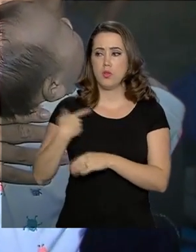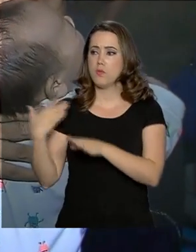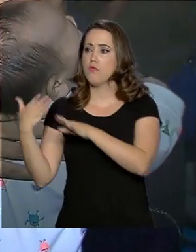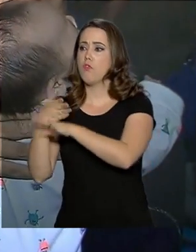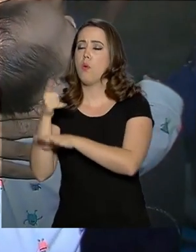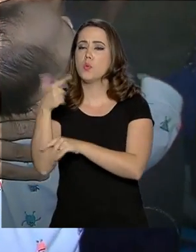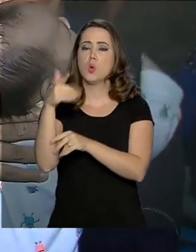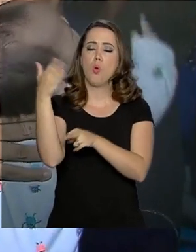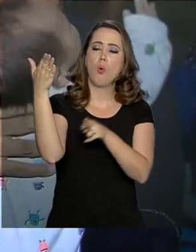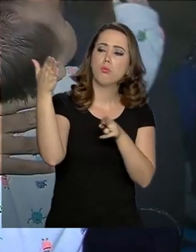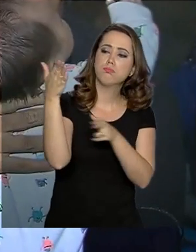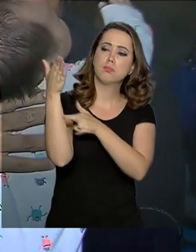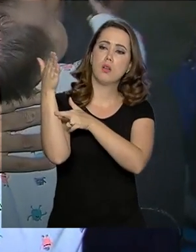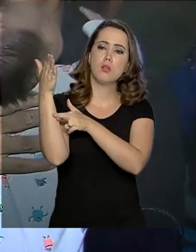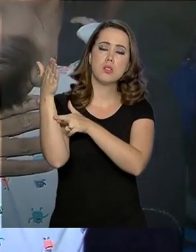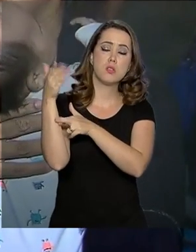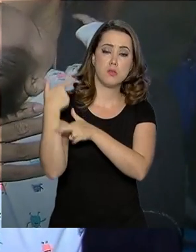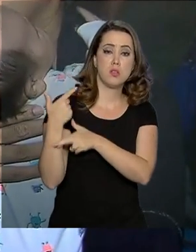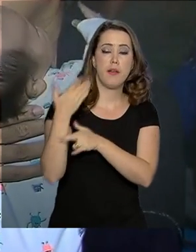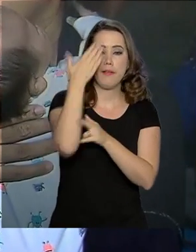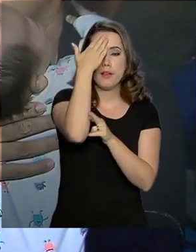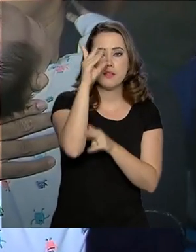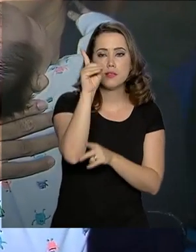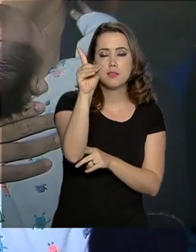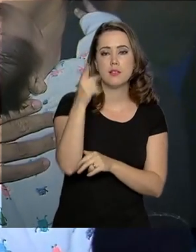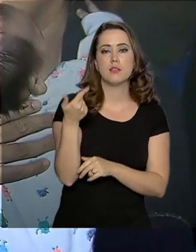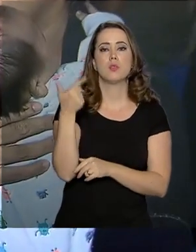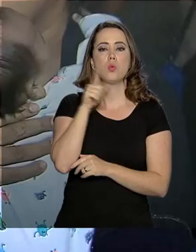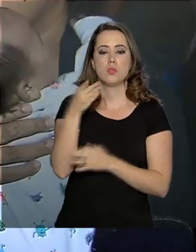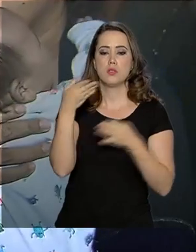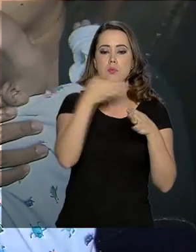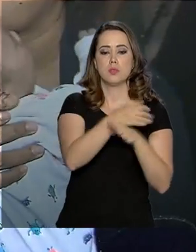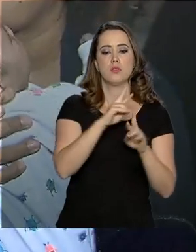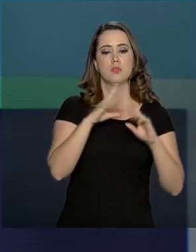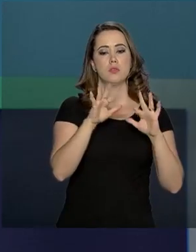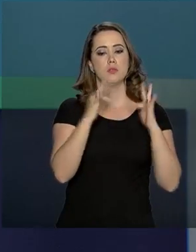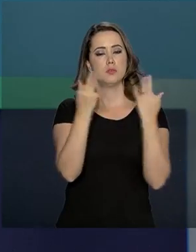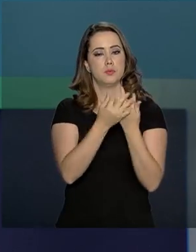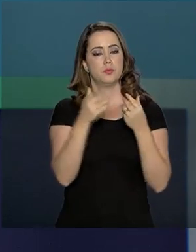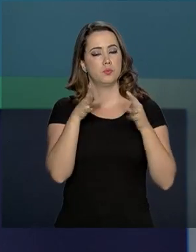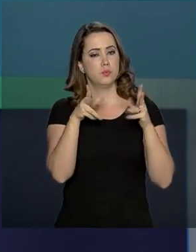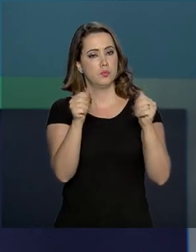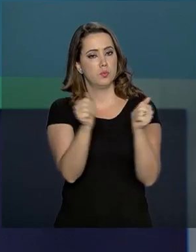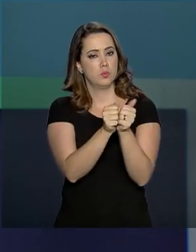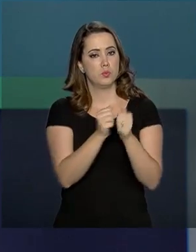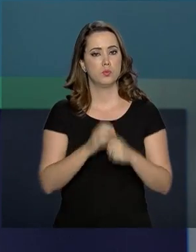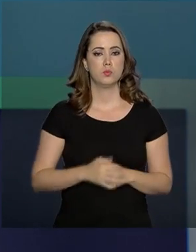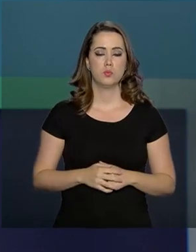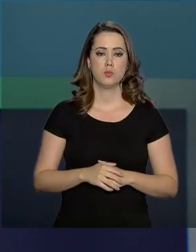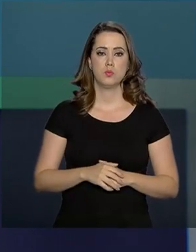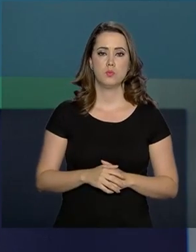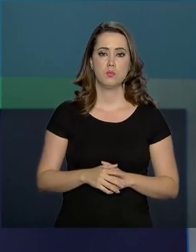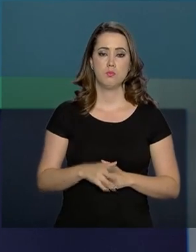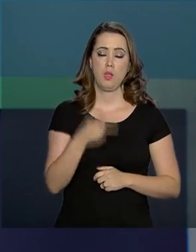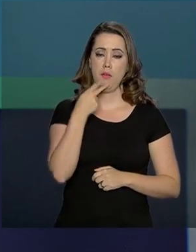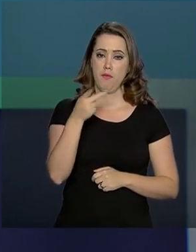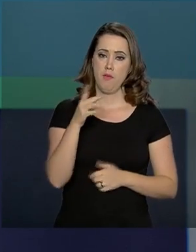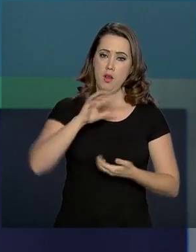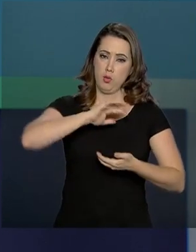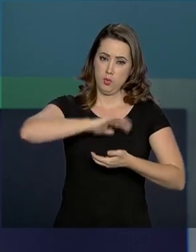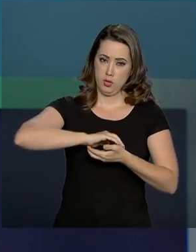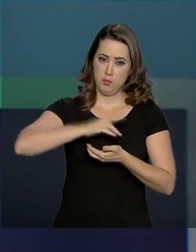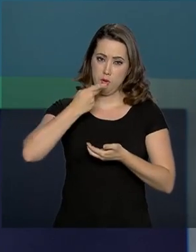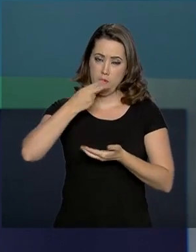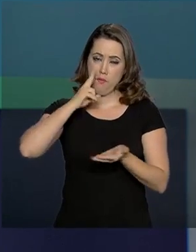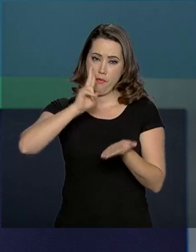gente. Graças a Deus estamos aqui, a família é reunida, somos família. Segundo o Itamaraty, foi enviado